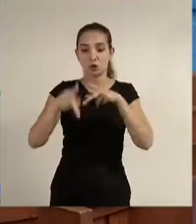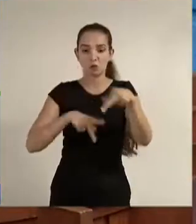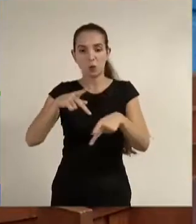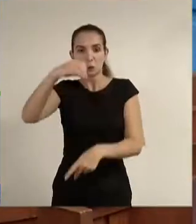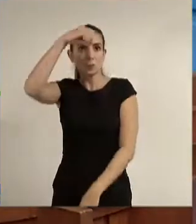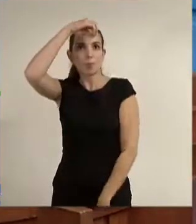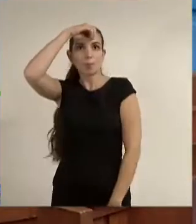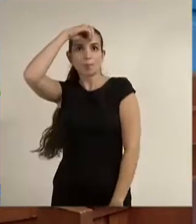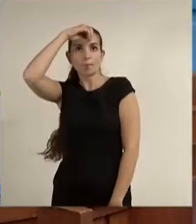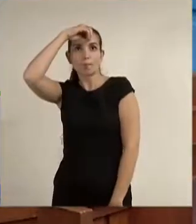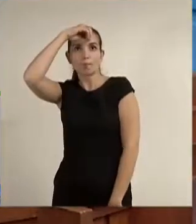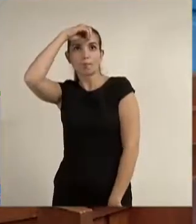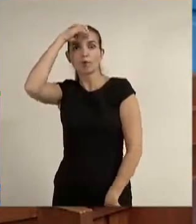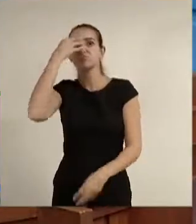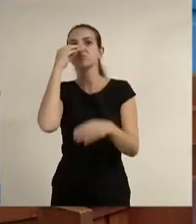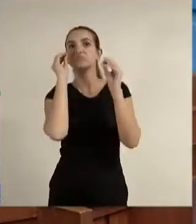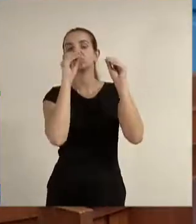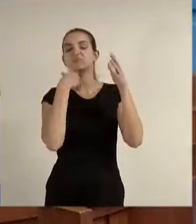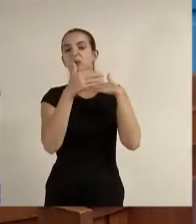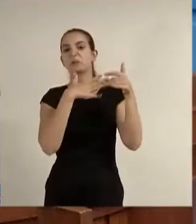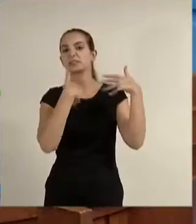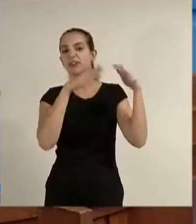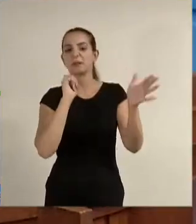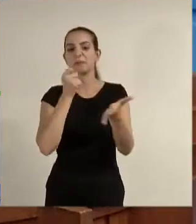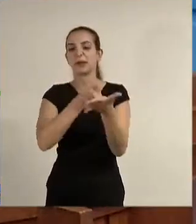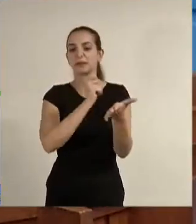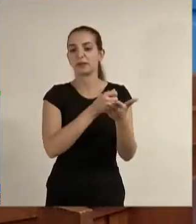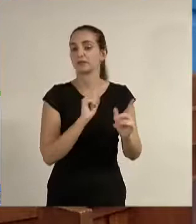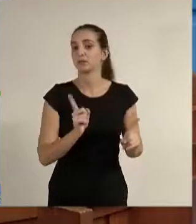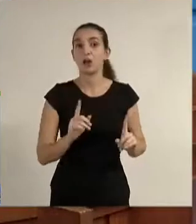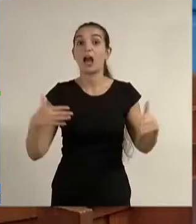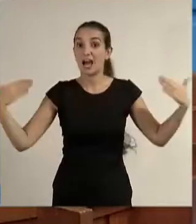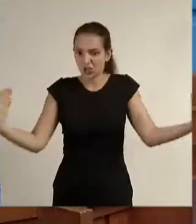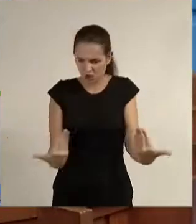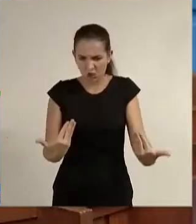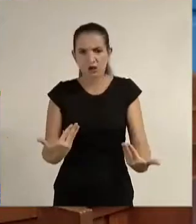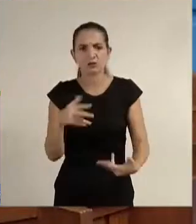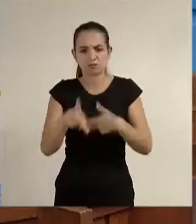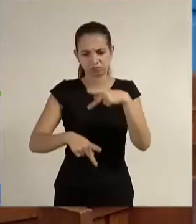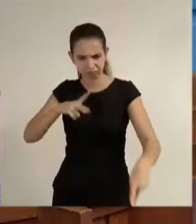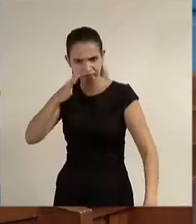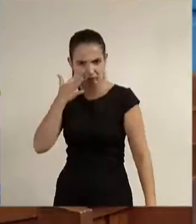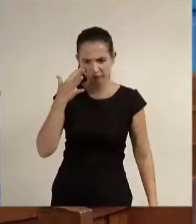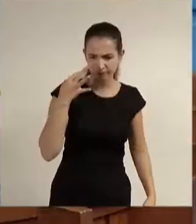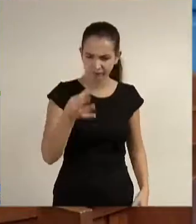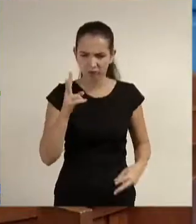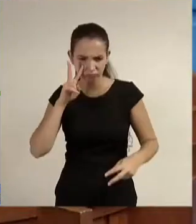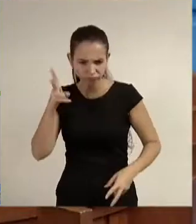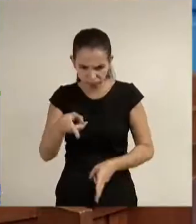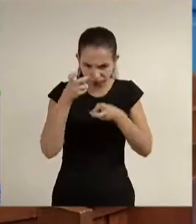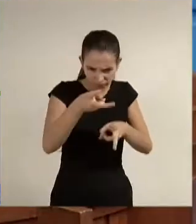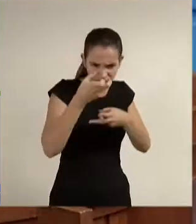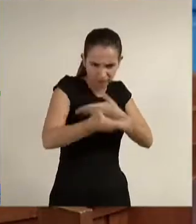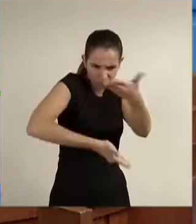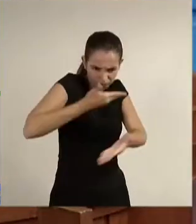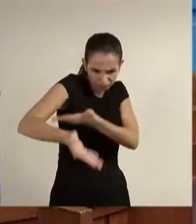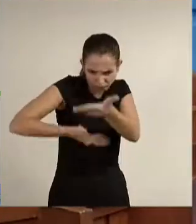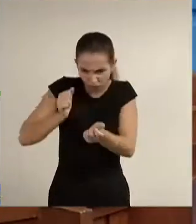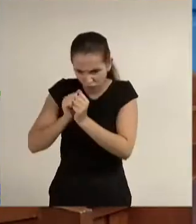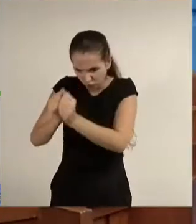aplicado, não, está aqui, aqui está o seu imposto, ó. É nisso, nisso, naquilo. Esse é um outro ponto que eu falo muito,